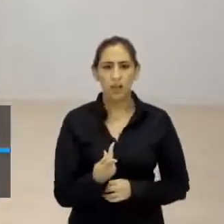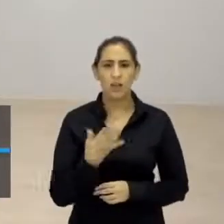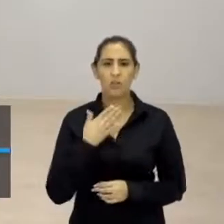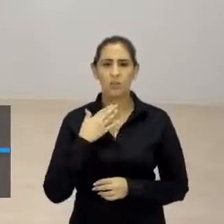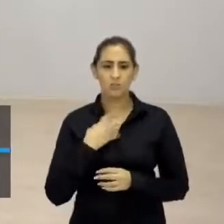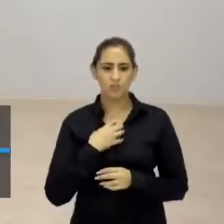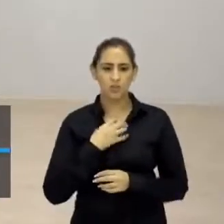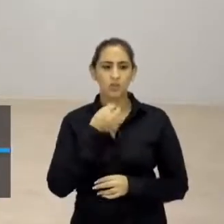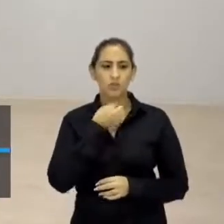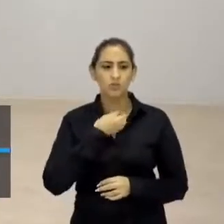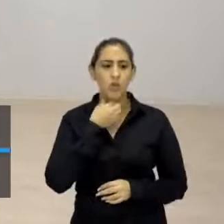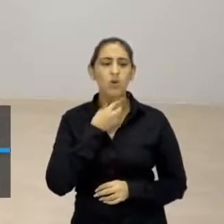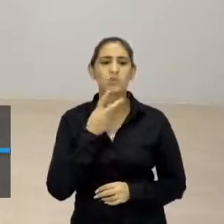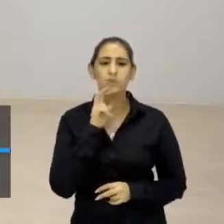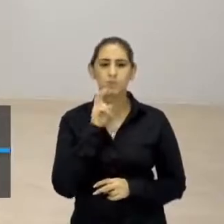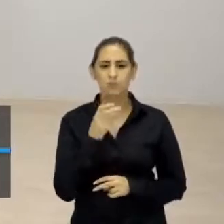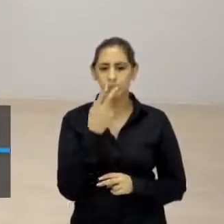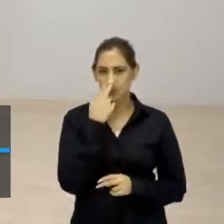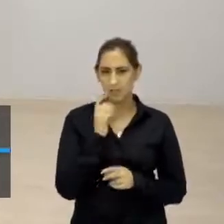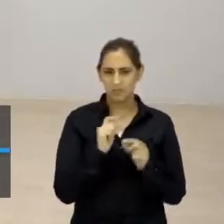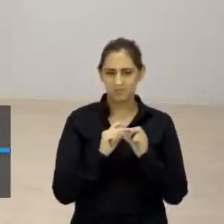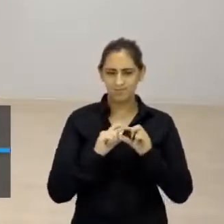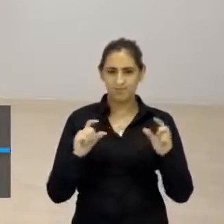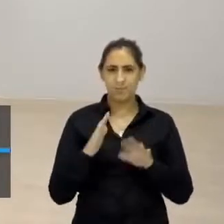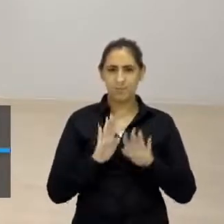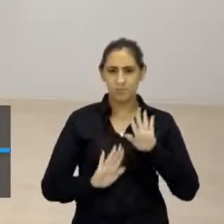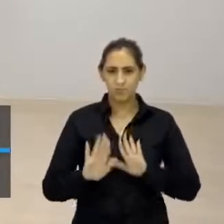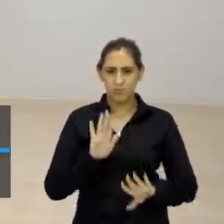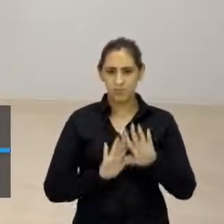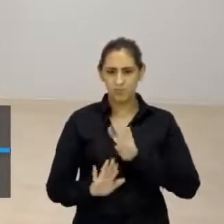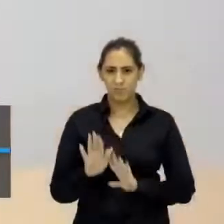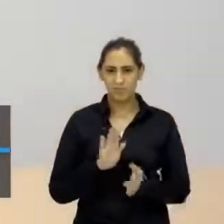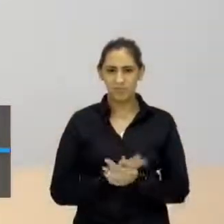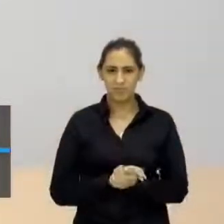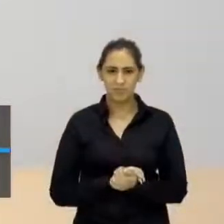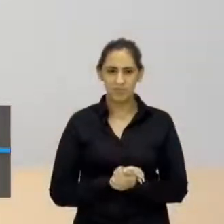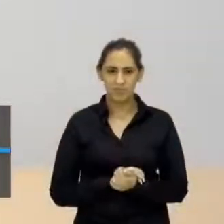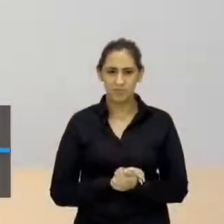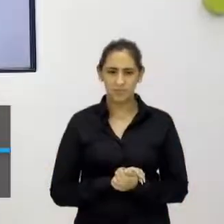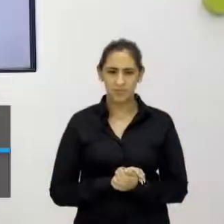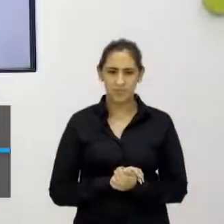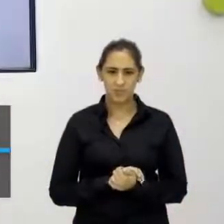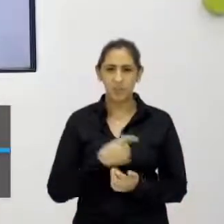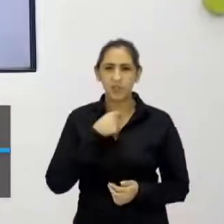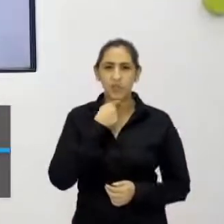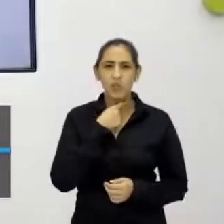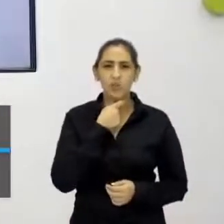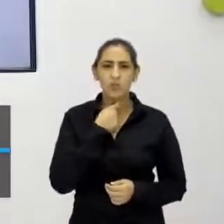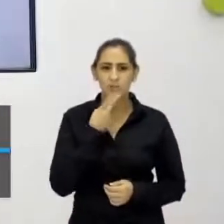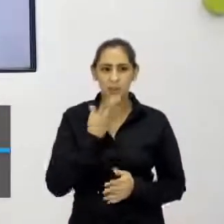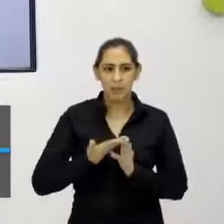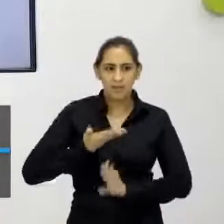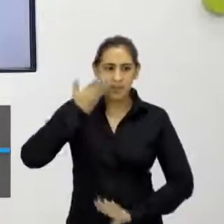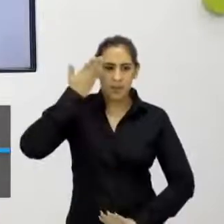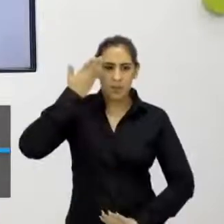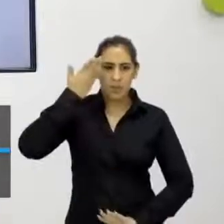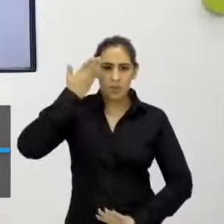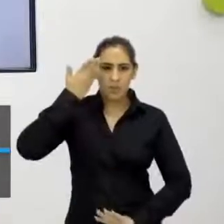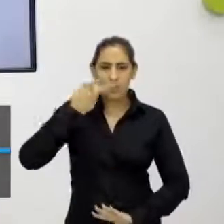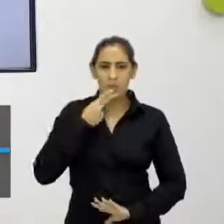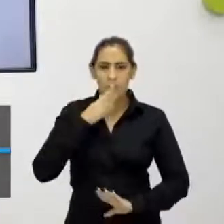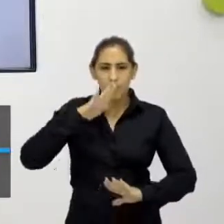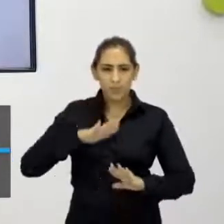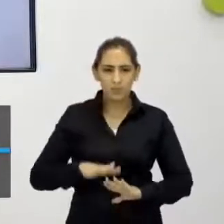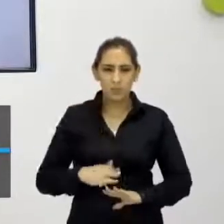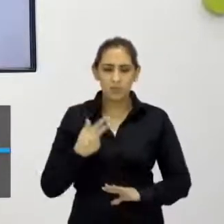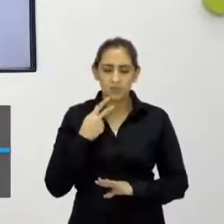falei sobre, a gente falou sobre na primeira aula. Você nem estava aqui ainda, você estava chegando, voltando. O tom de voz, se eu falo mais alto com você, se eu falo baixinho, se eu